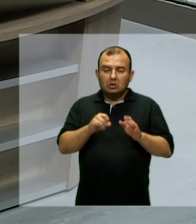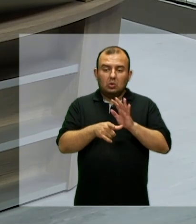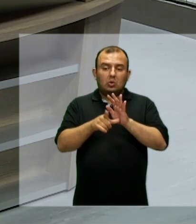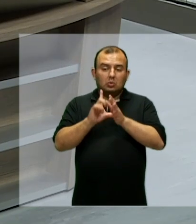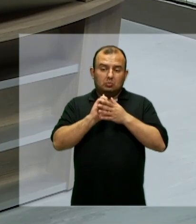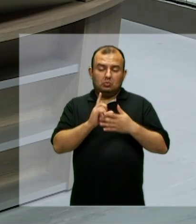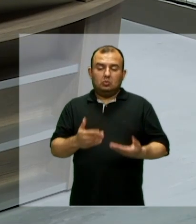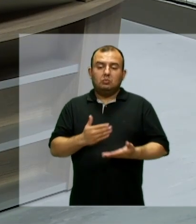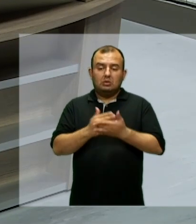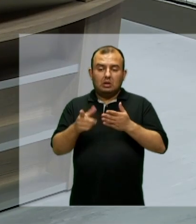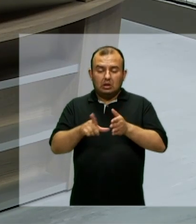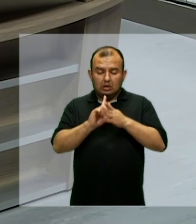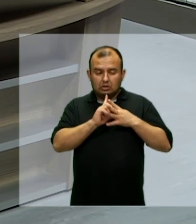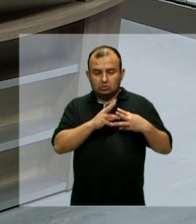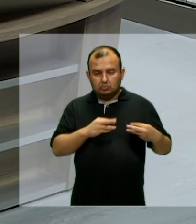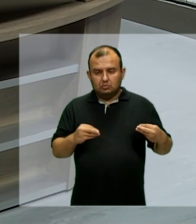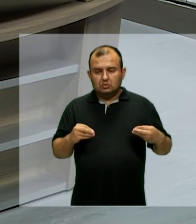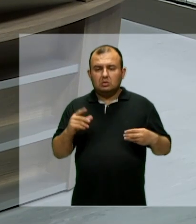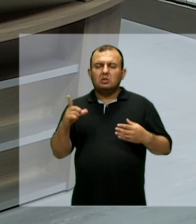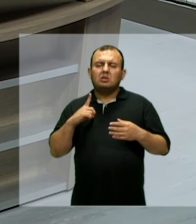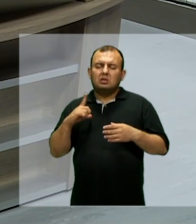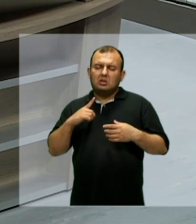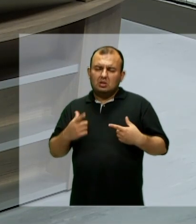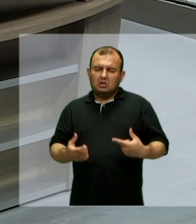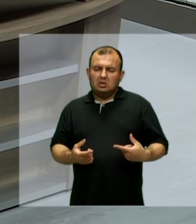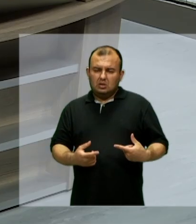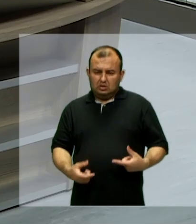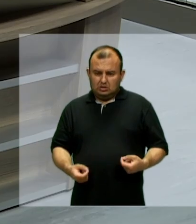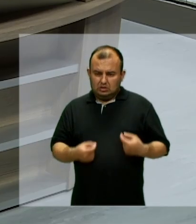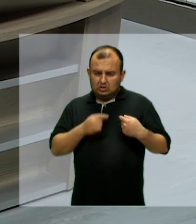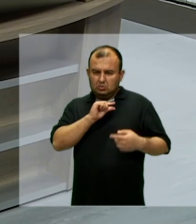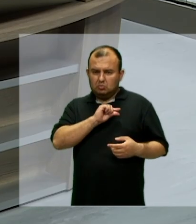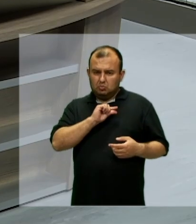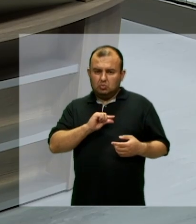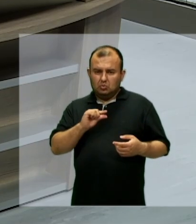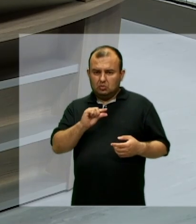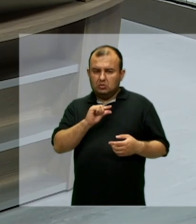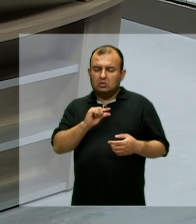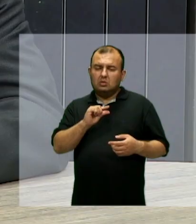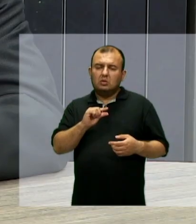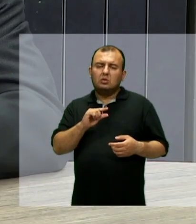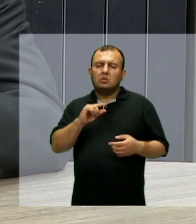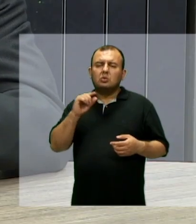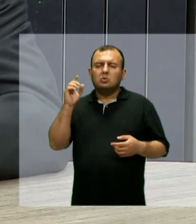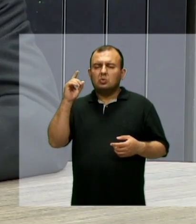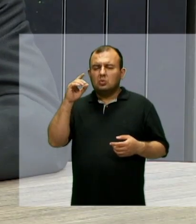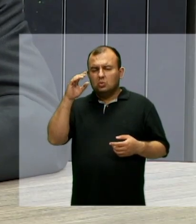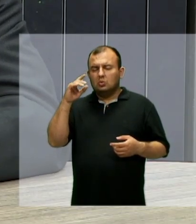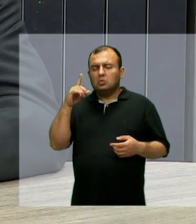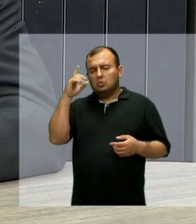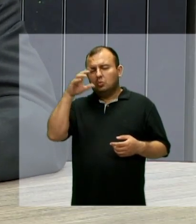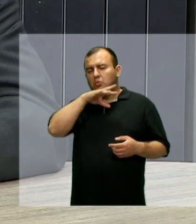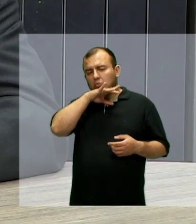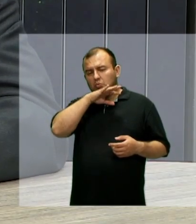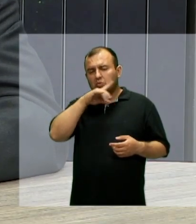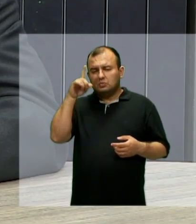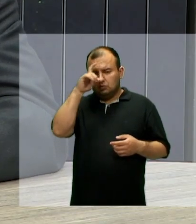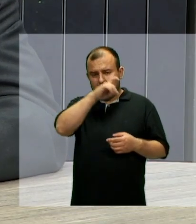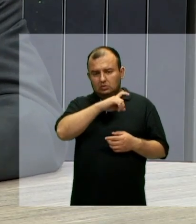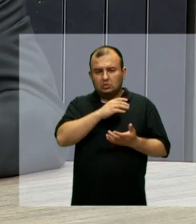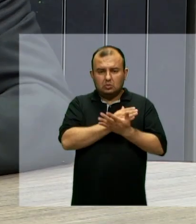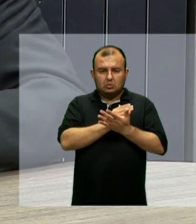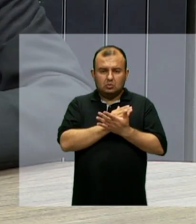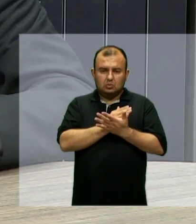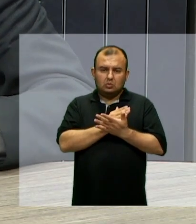mesmo pequenos, são de um perfil imunistoquímico ruim. A gente chama, são tumores que às vezes